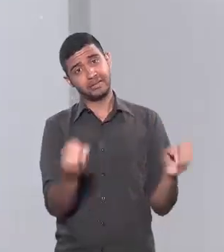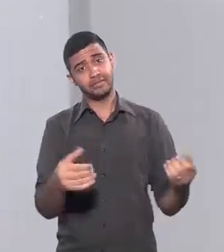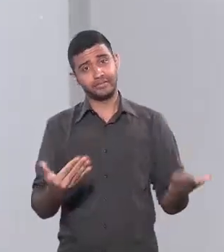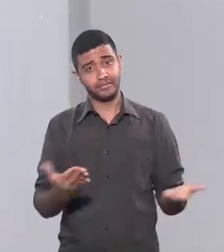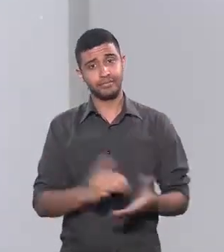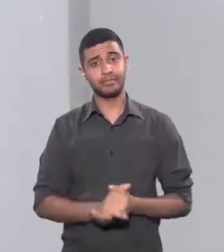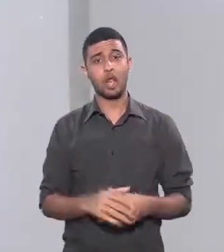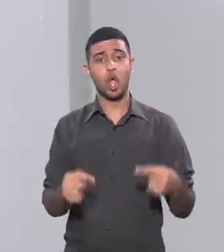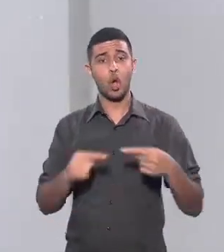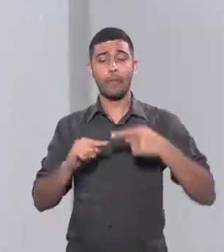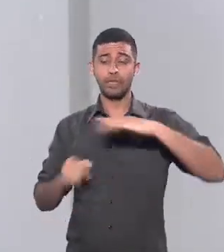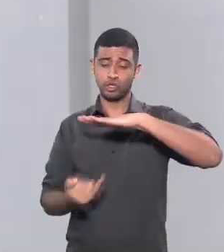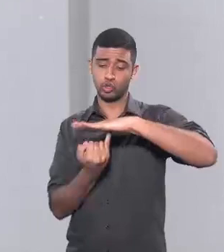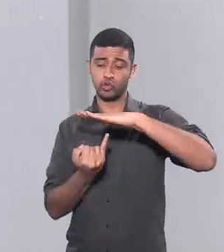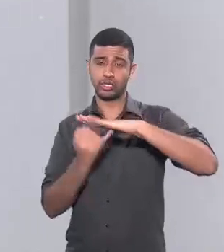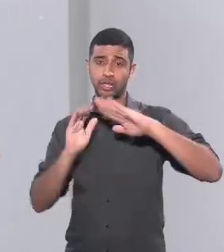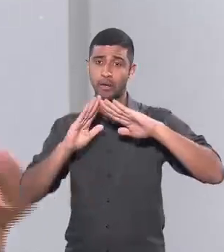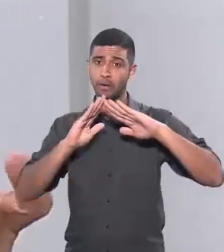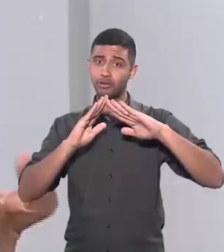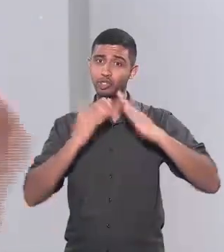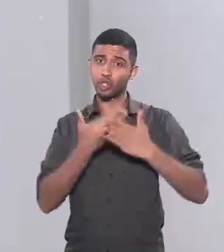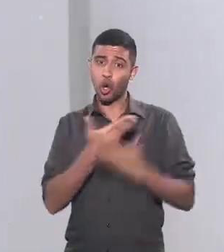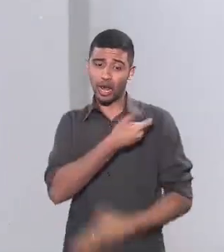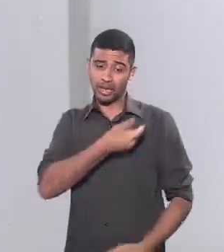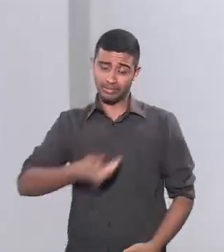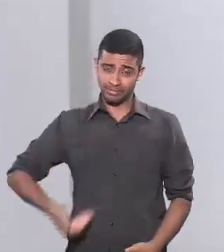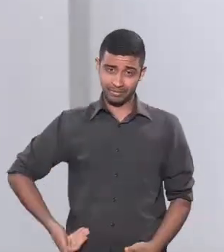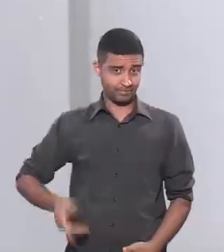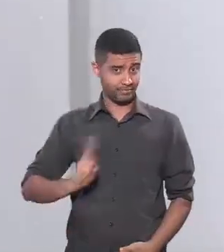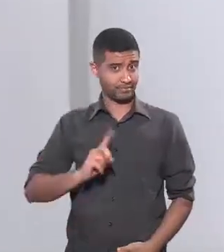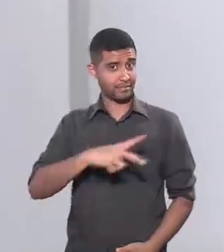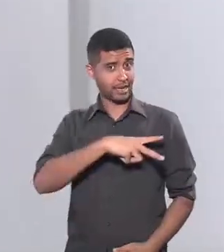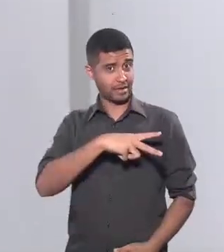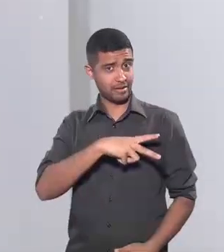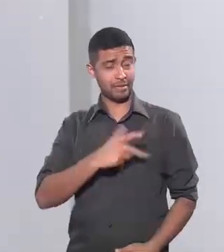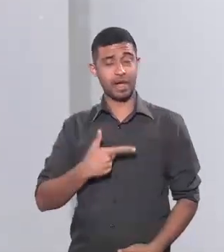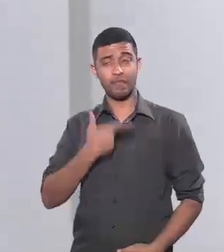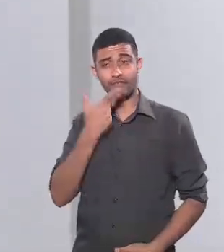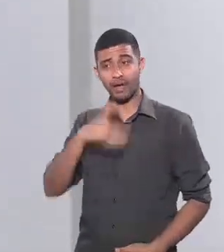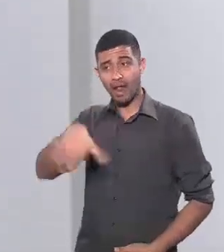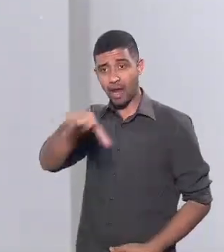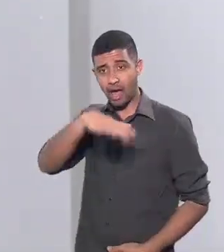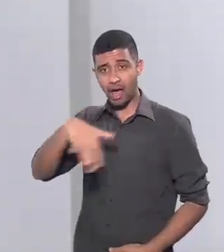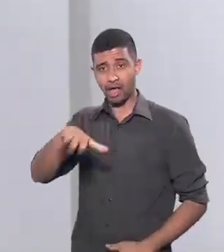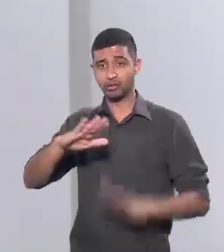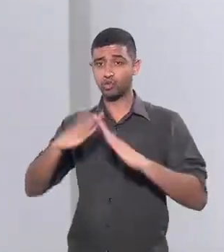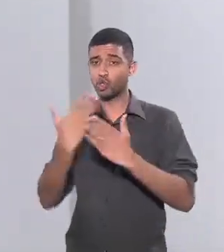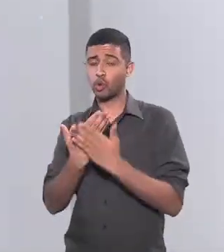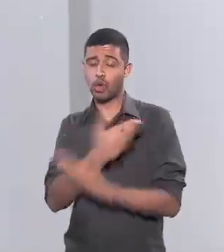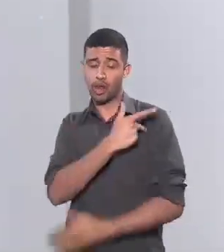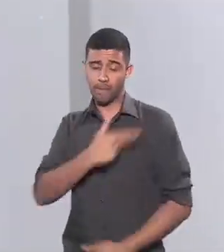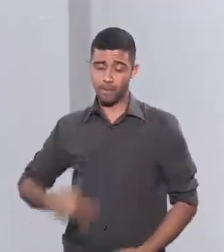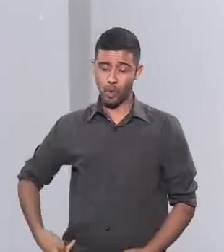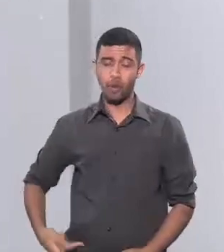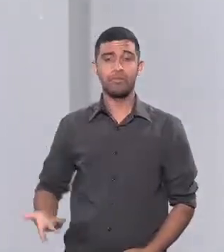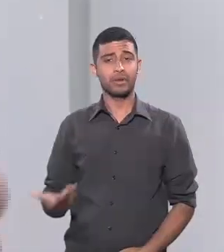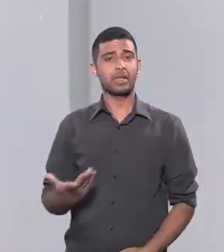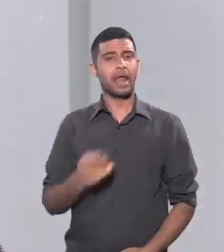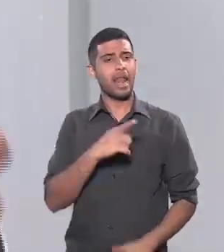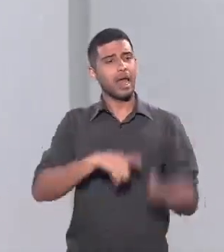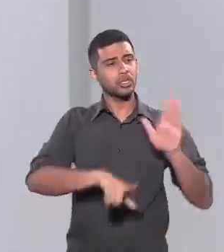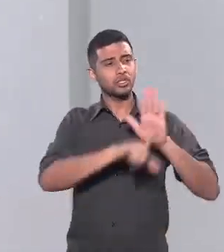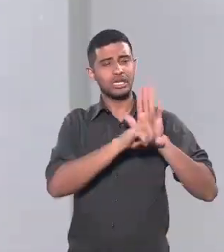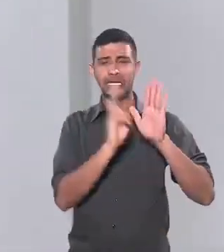das, especificamente, instituições privadas. No âmbito, por exemplo, de instituições públicas de ensino, a legislação,